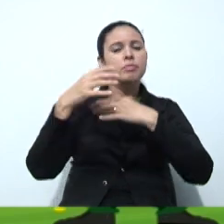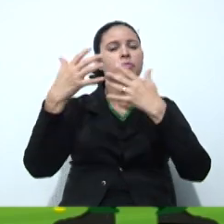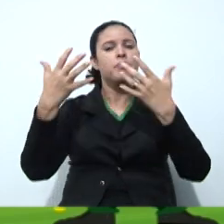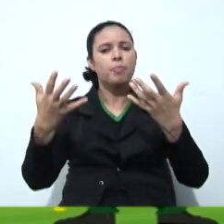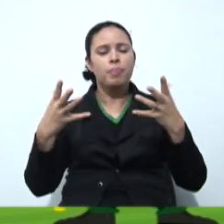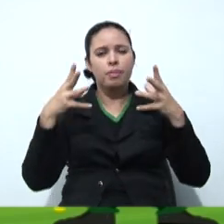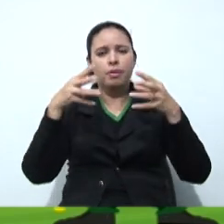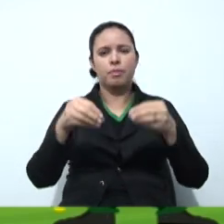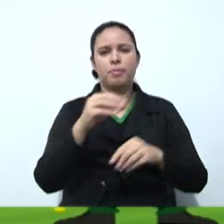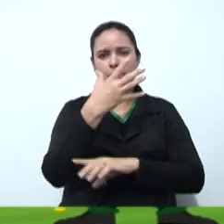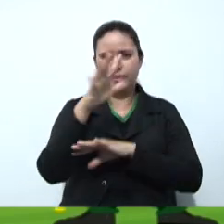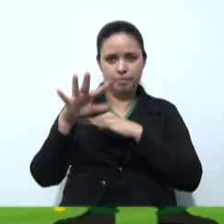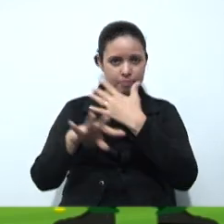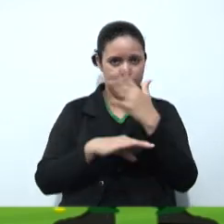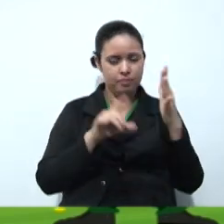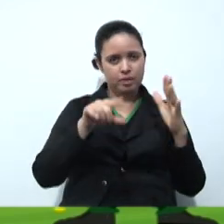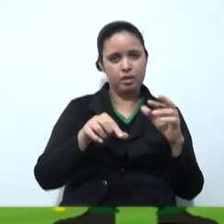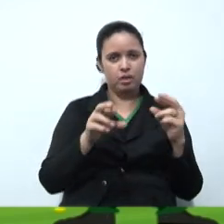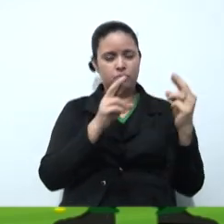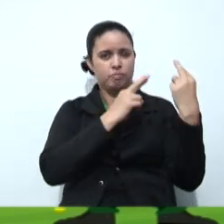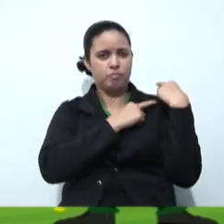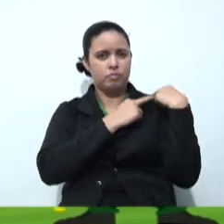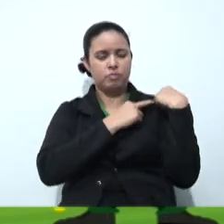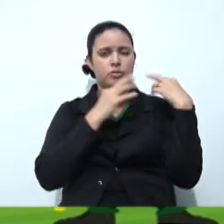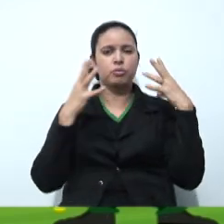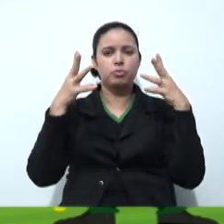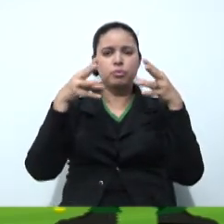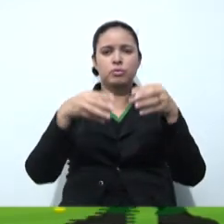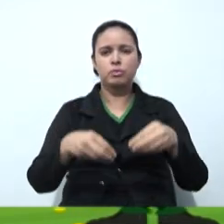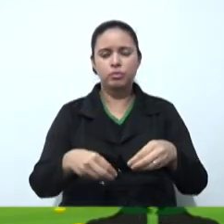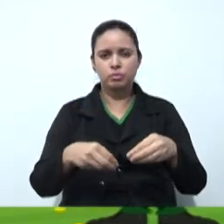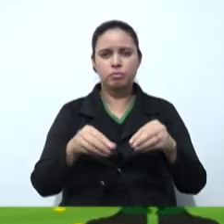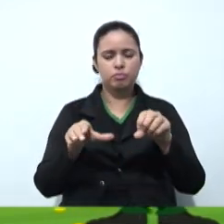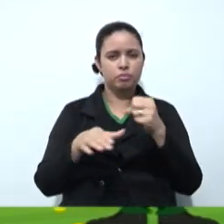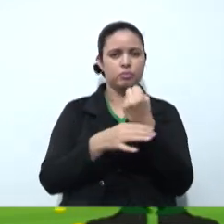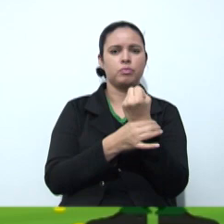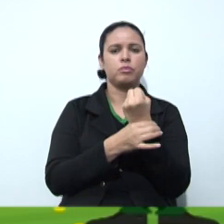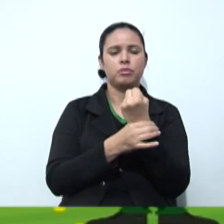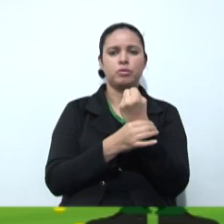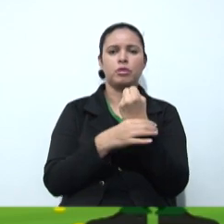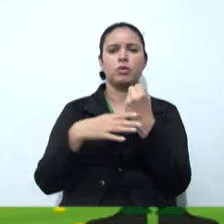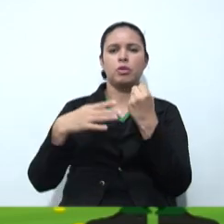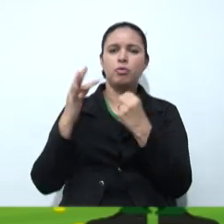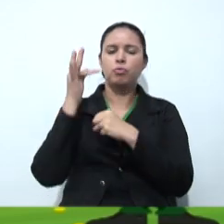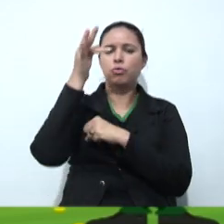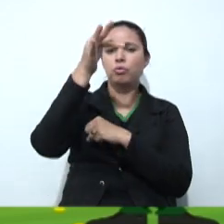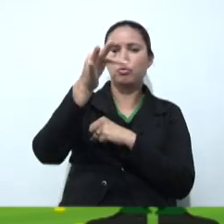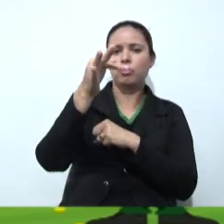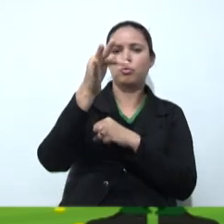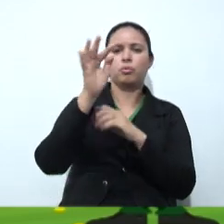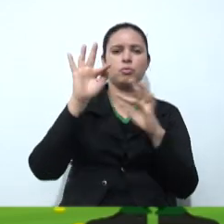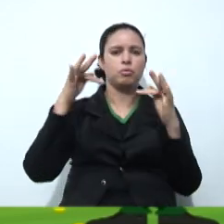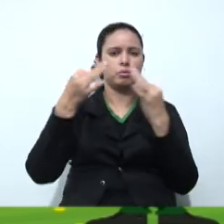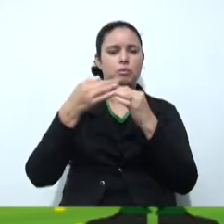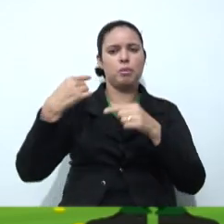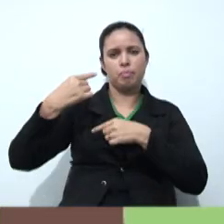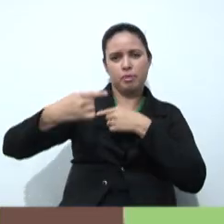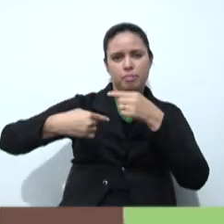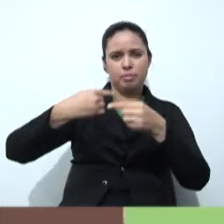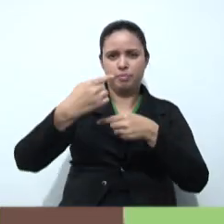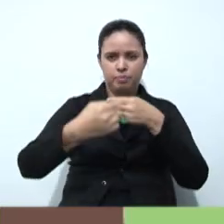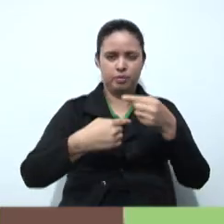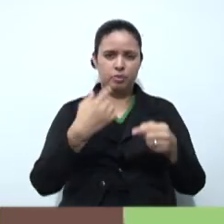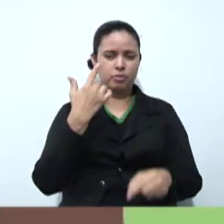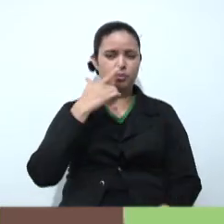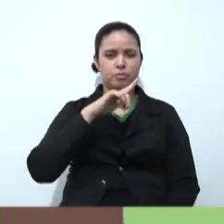é uma responsabilidade de todos nós, para que possamos garantir que as gerações futuras tenham recursos para sobreviver.